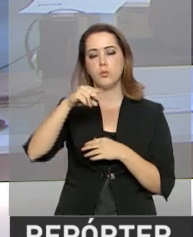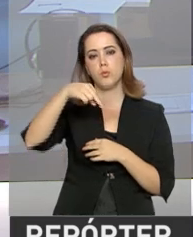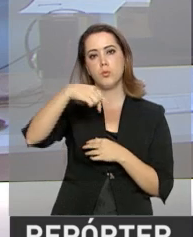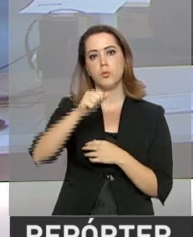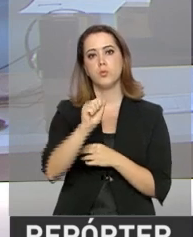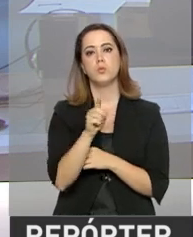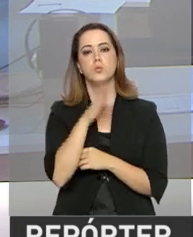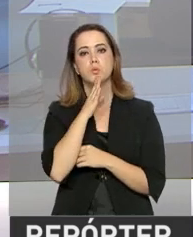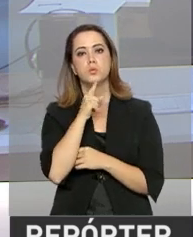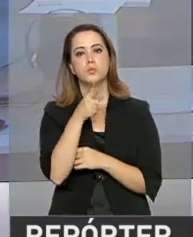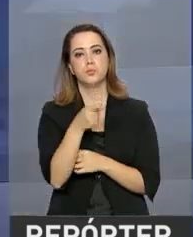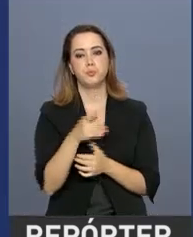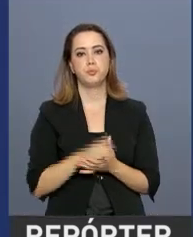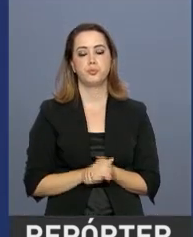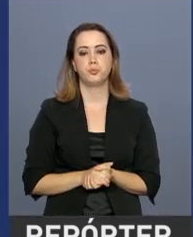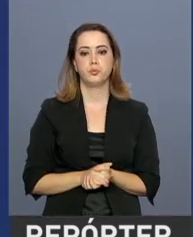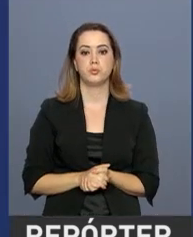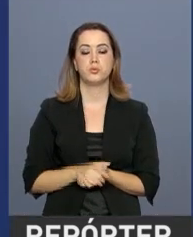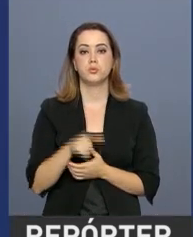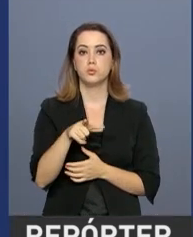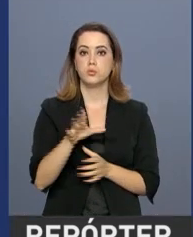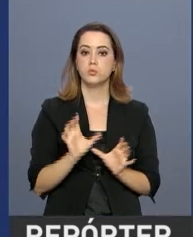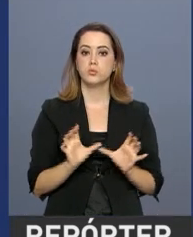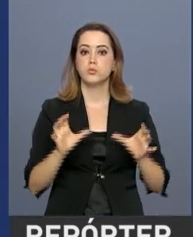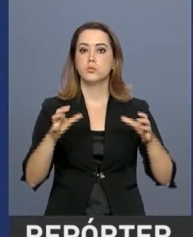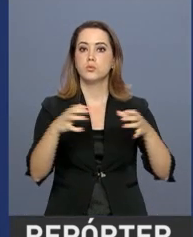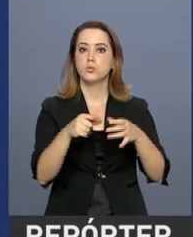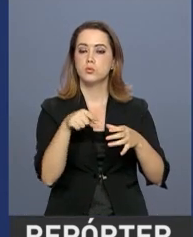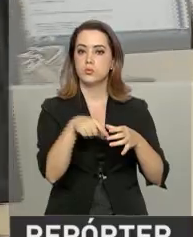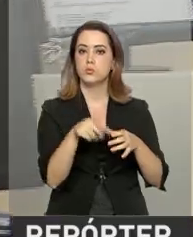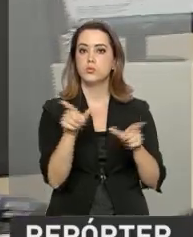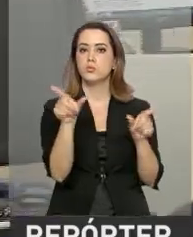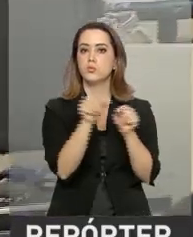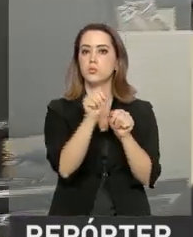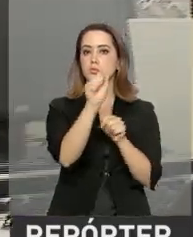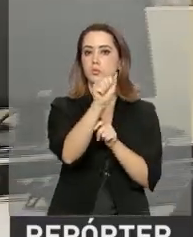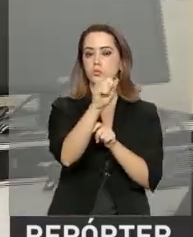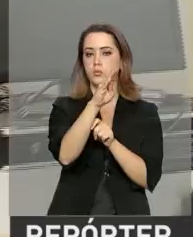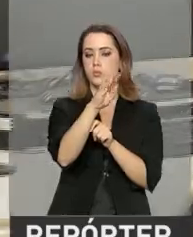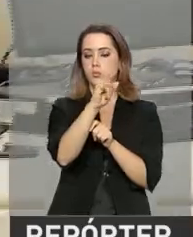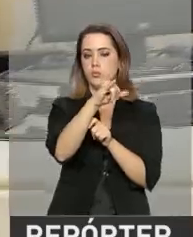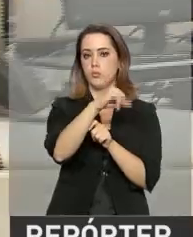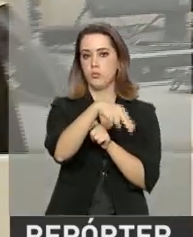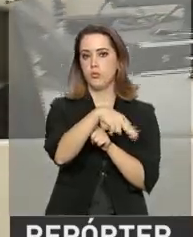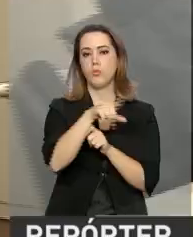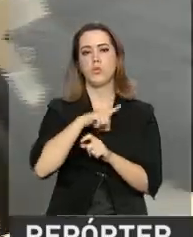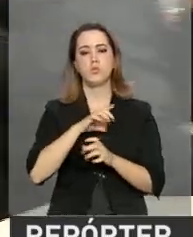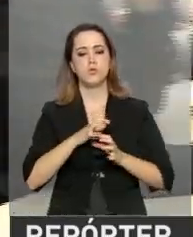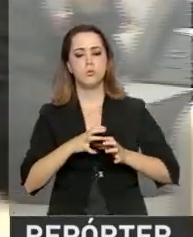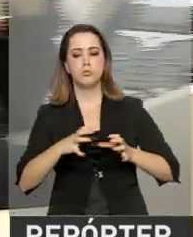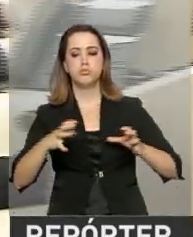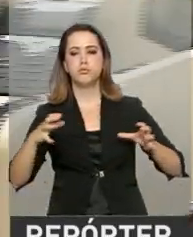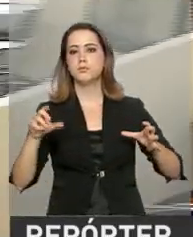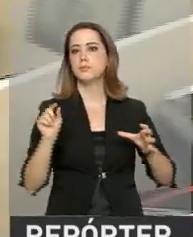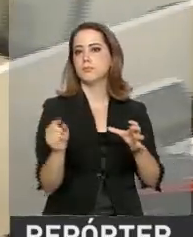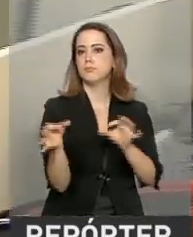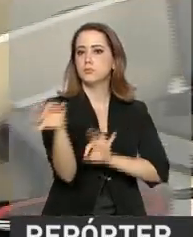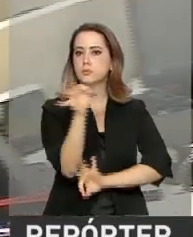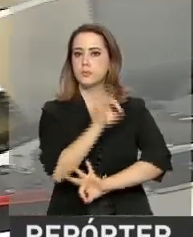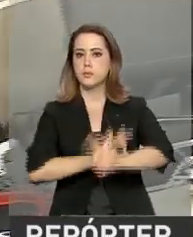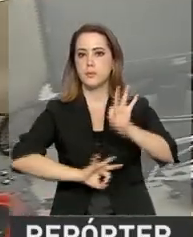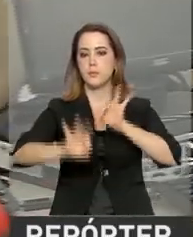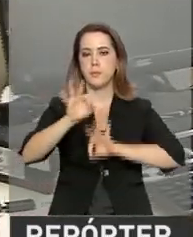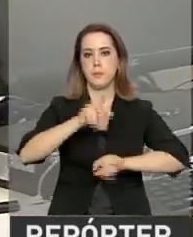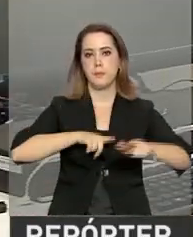o trabalho de perto. A Agência Brasileira de Inteligência montou um grande esquema de operação, com a participação